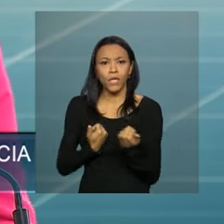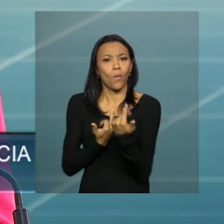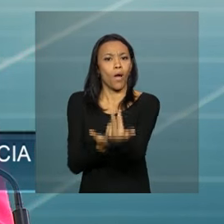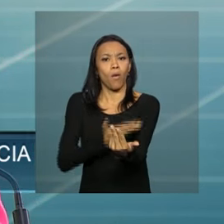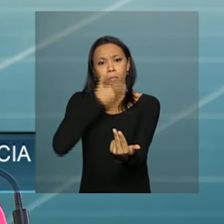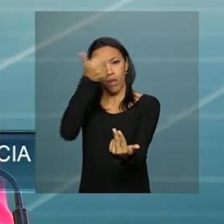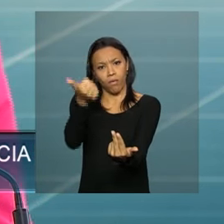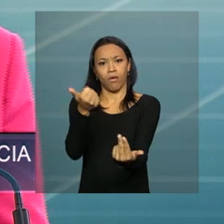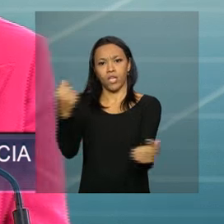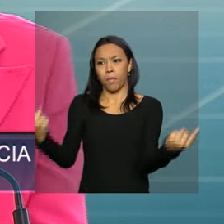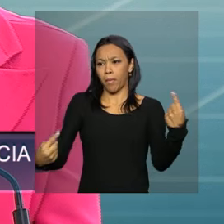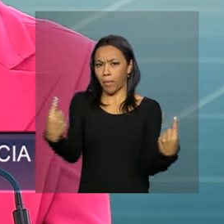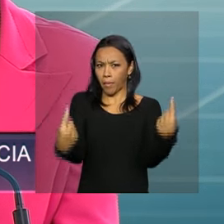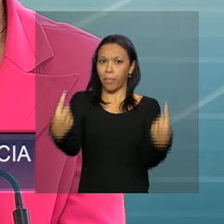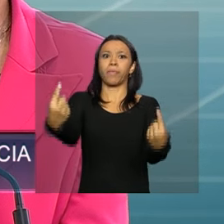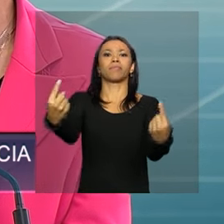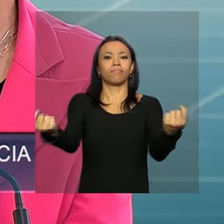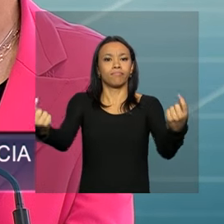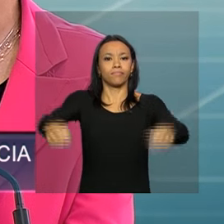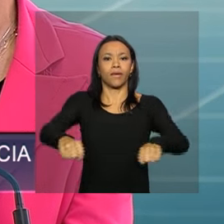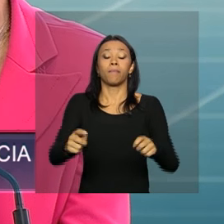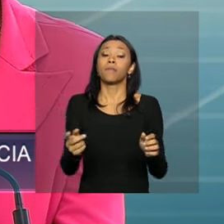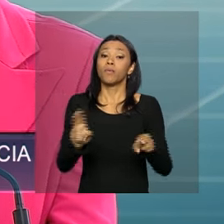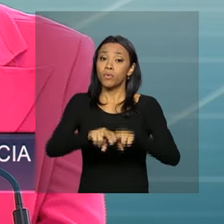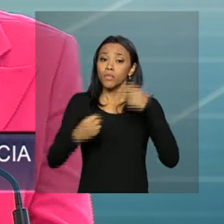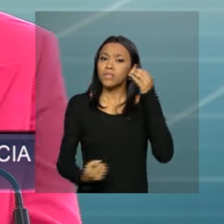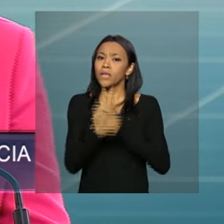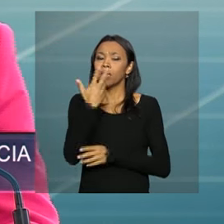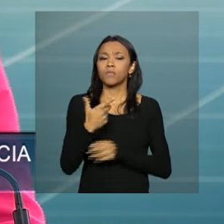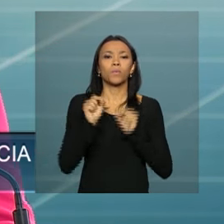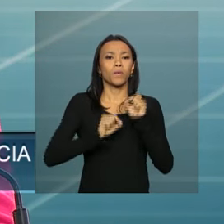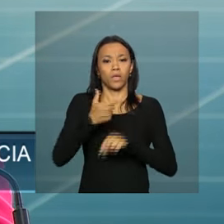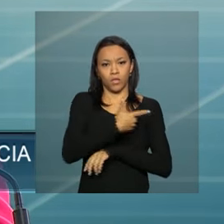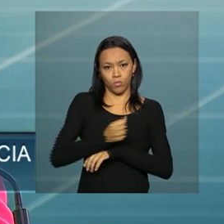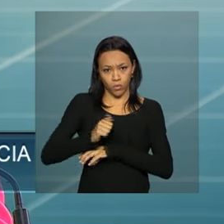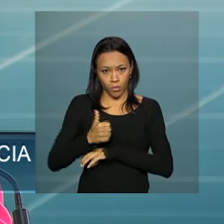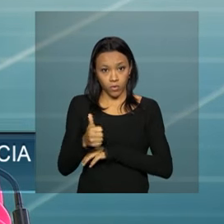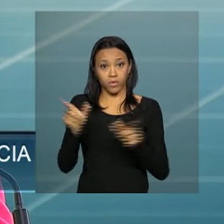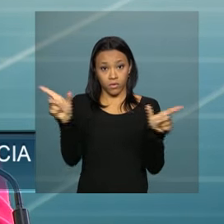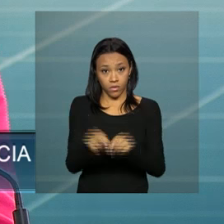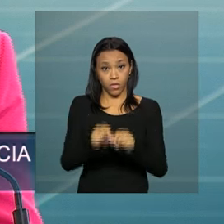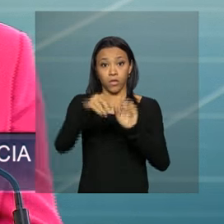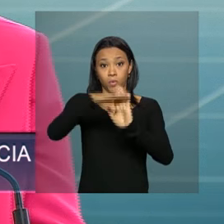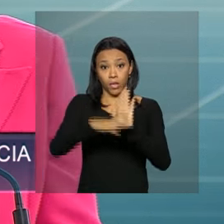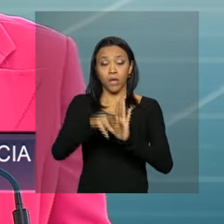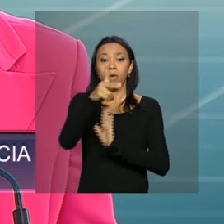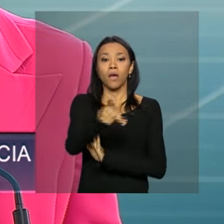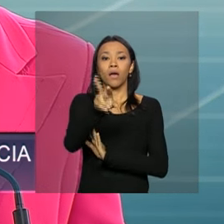competitivo. Isso fez, então, que nós criássemos, em 2011, o Pronatec.